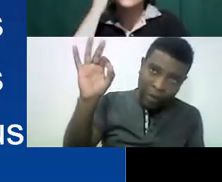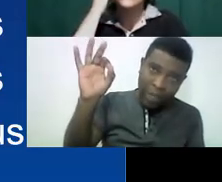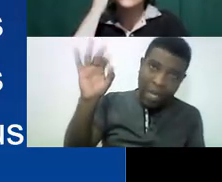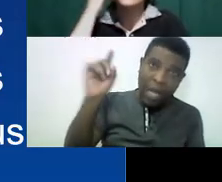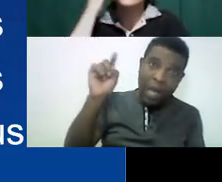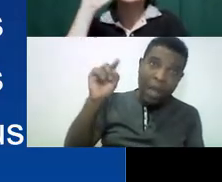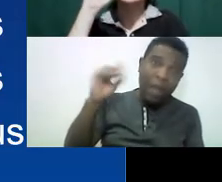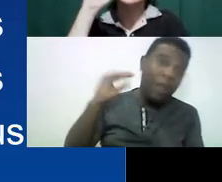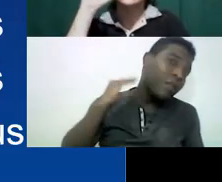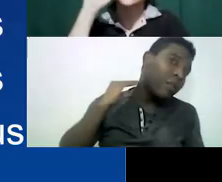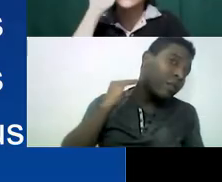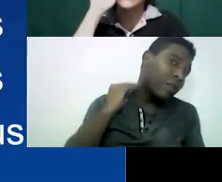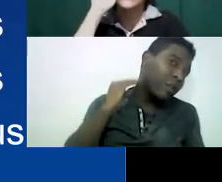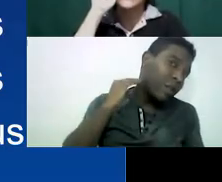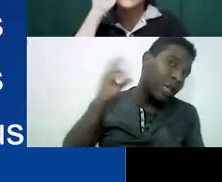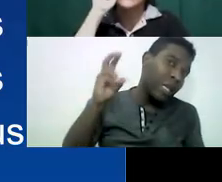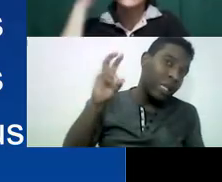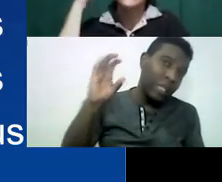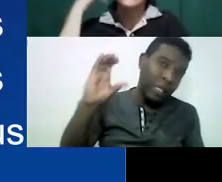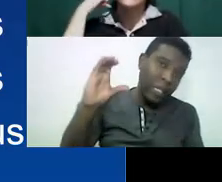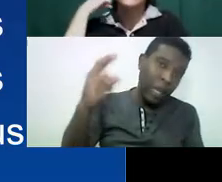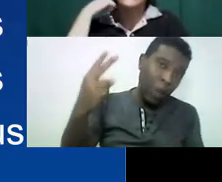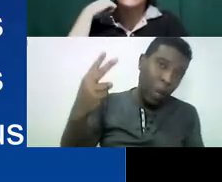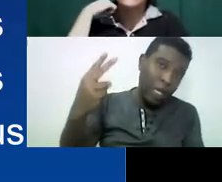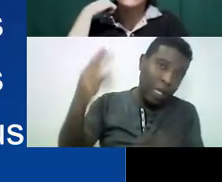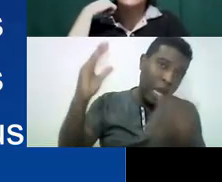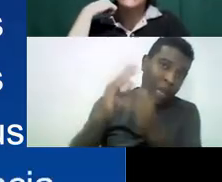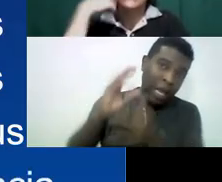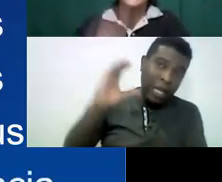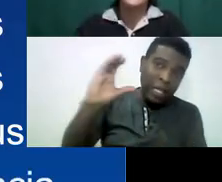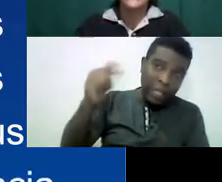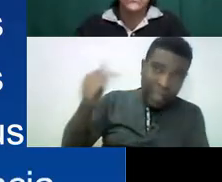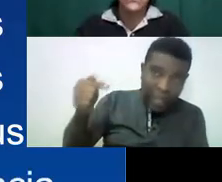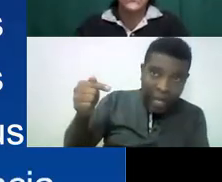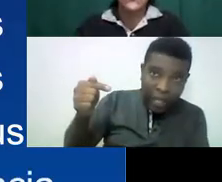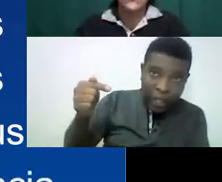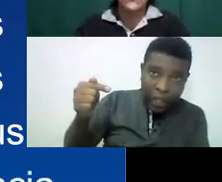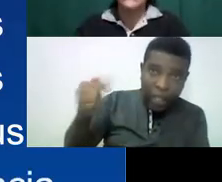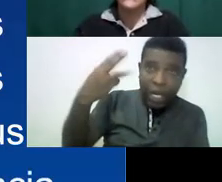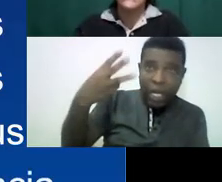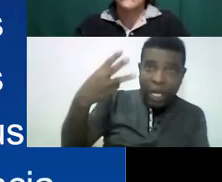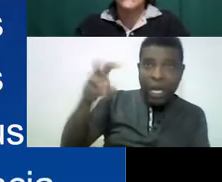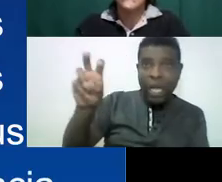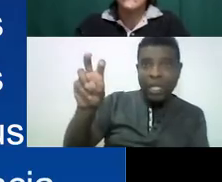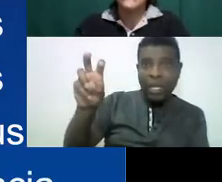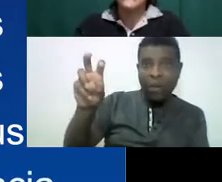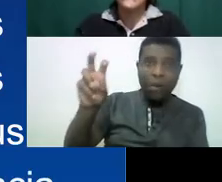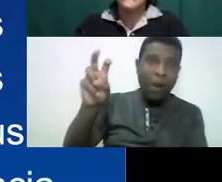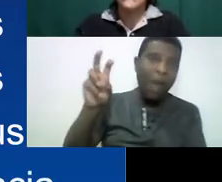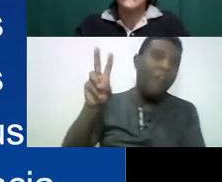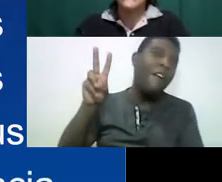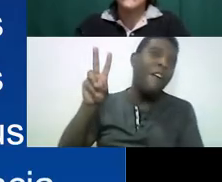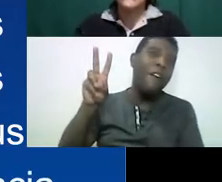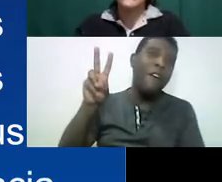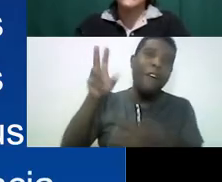feita, então, por essas vértebras mais baixas, né? Então, a gente, mais ou menos, quando você tem uma amplitude normal de